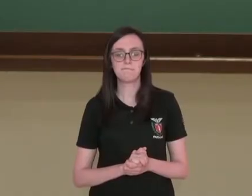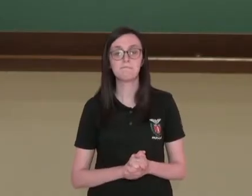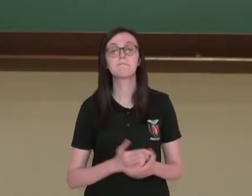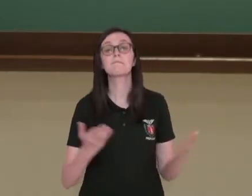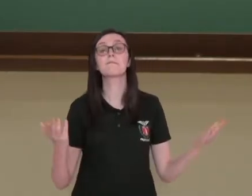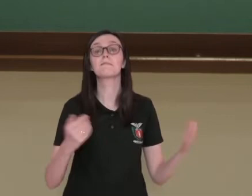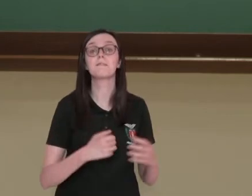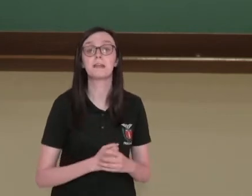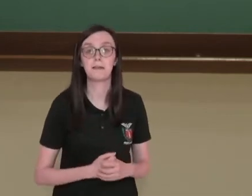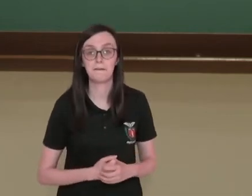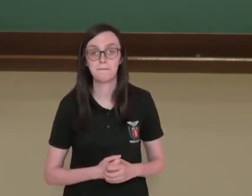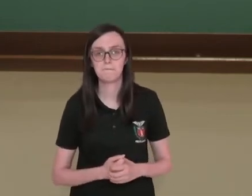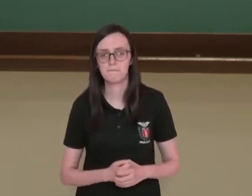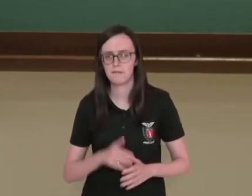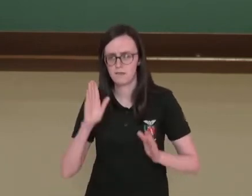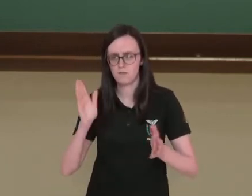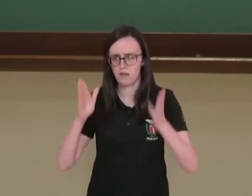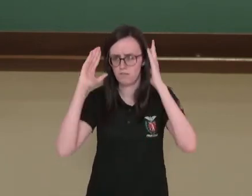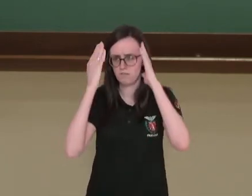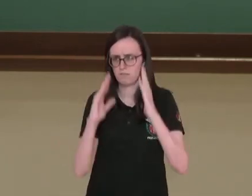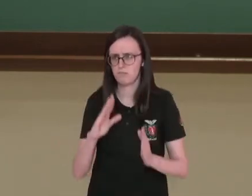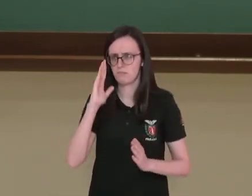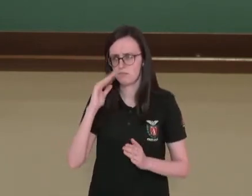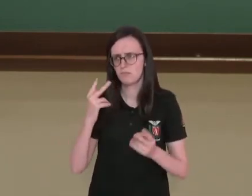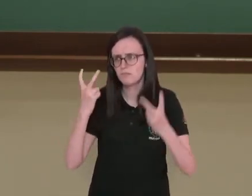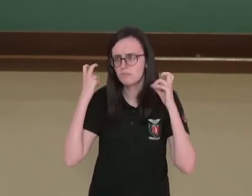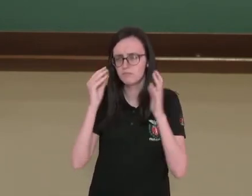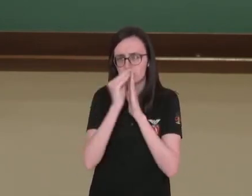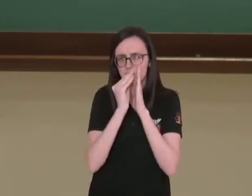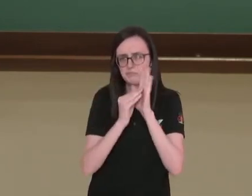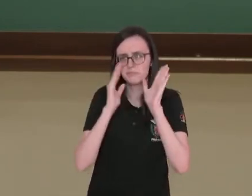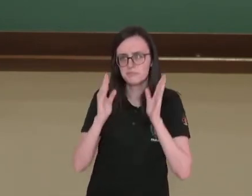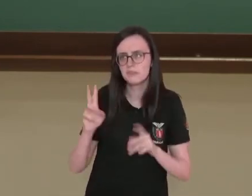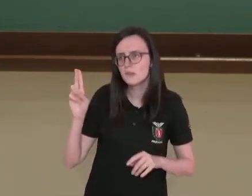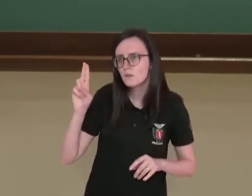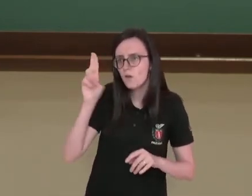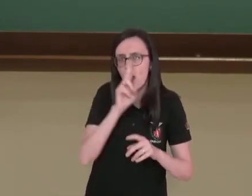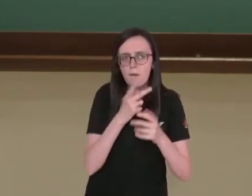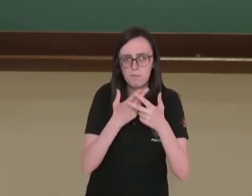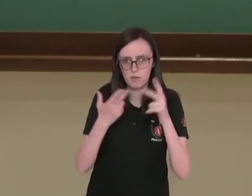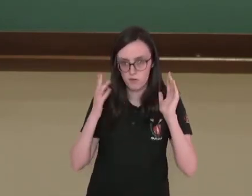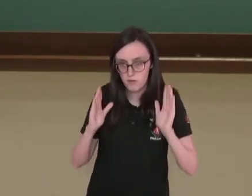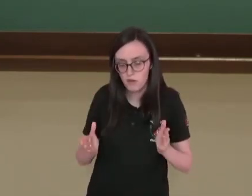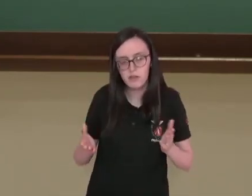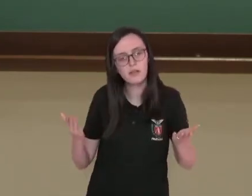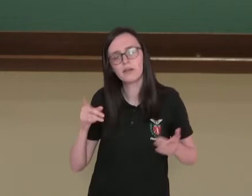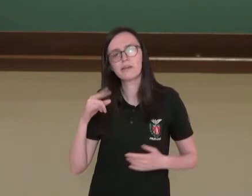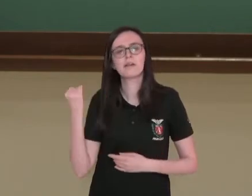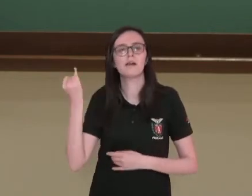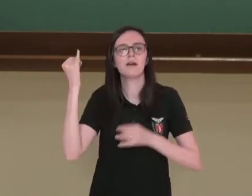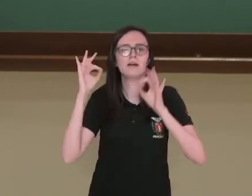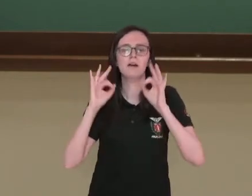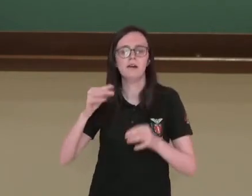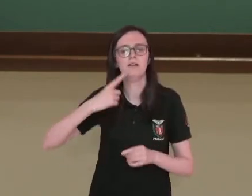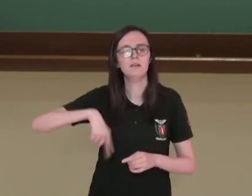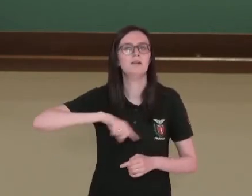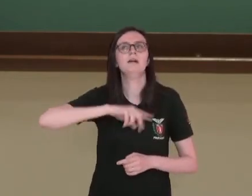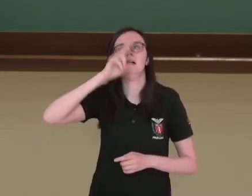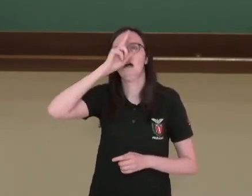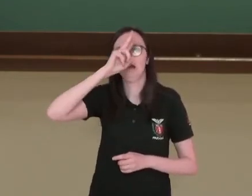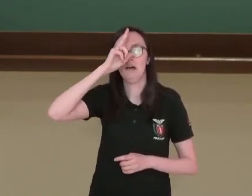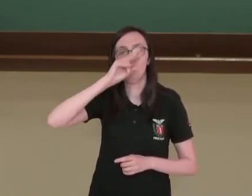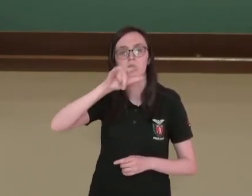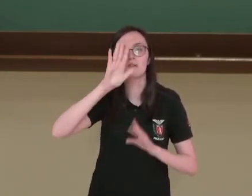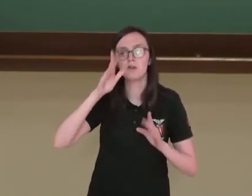E aí, pessoal, analisaram, verificaram, anotaram o nome ali no resuminho, tá bom? É importante que daí você vai lembrando. Se você